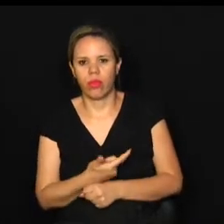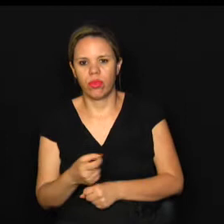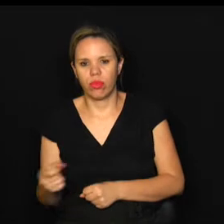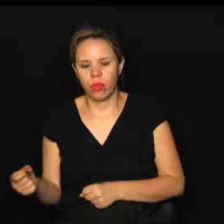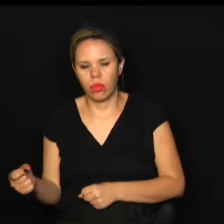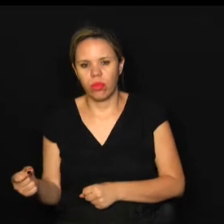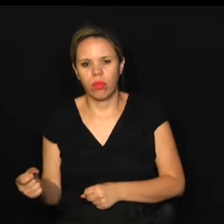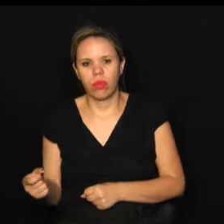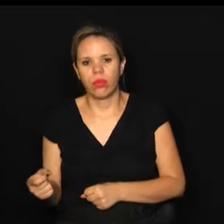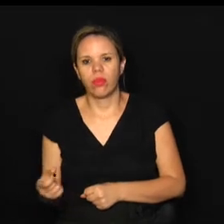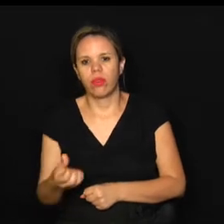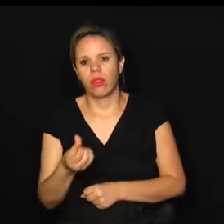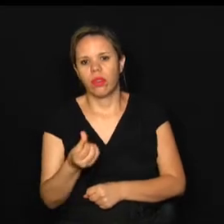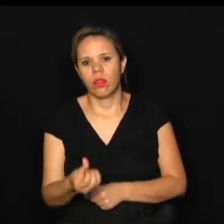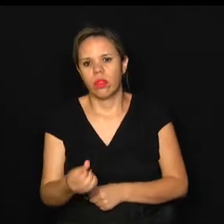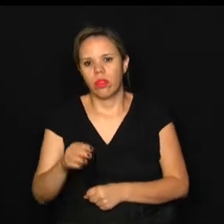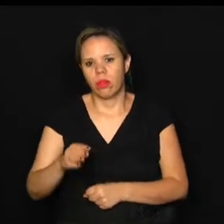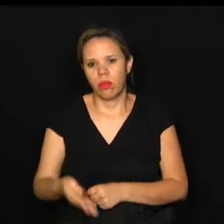já está em